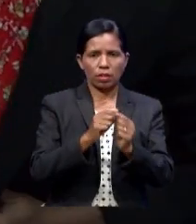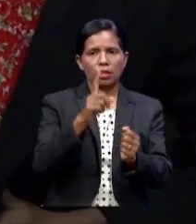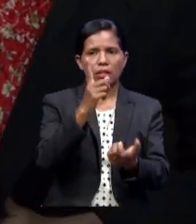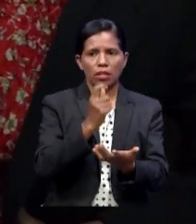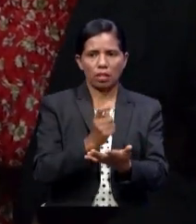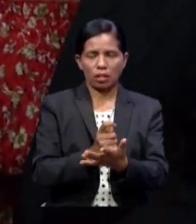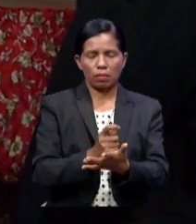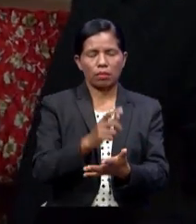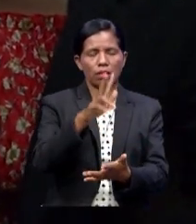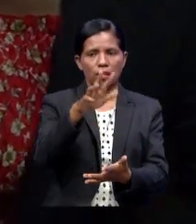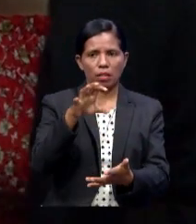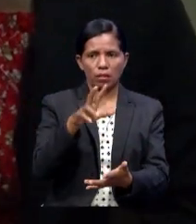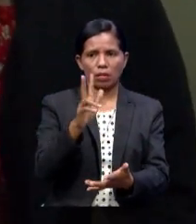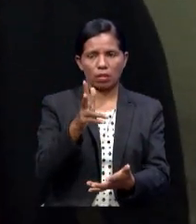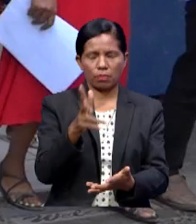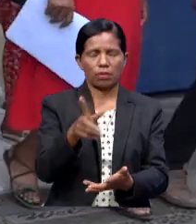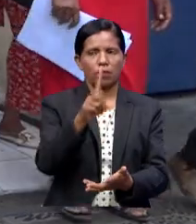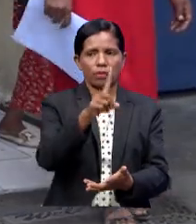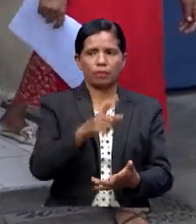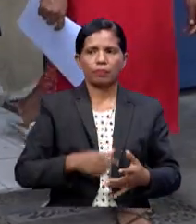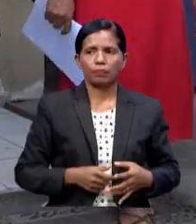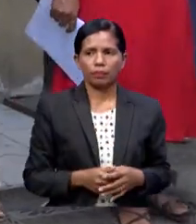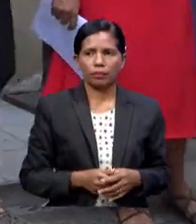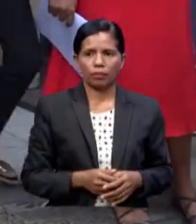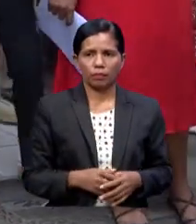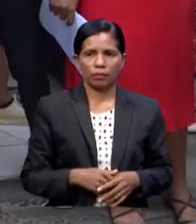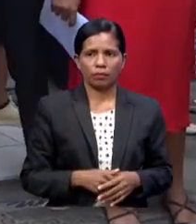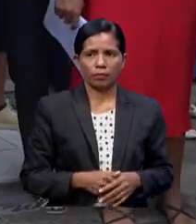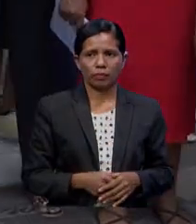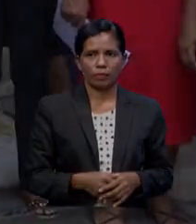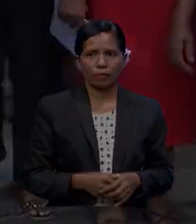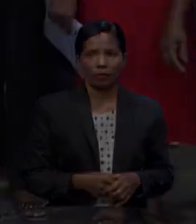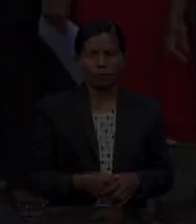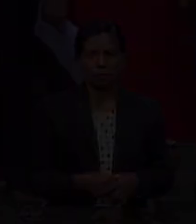atus tolu tolu nulu resing idam Zimi Fernandes Zivel da Costa GMN.